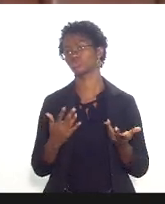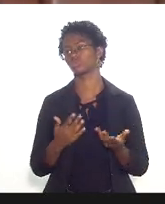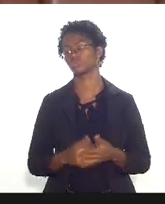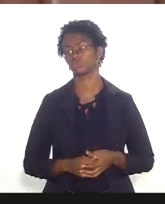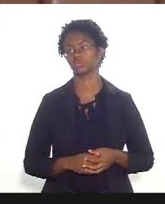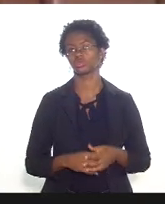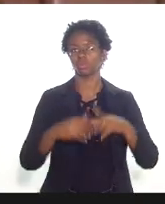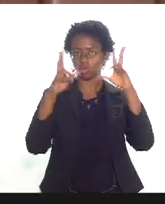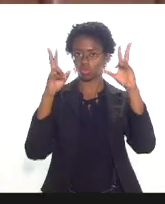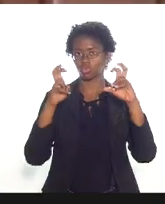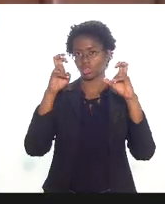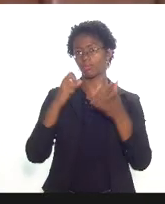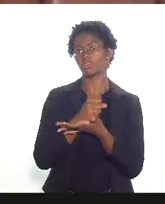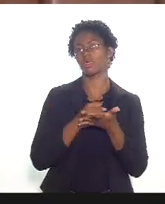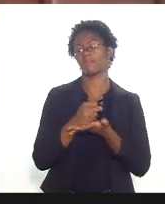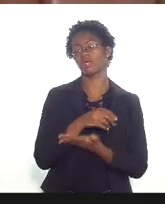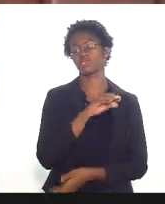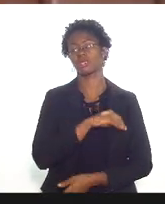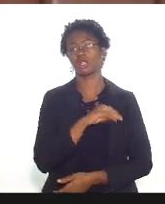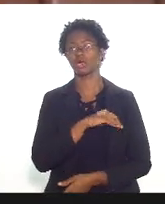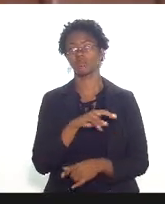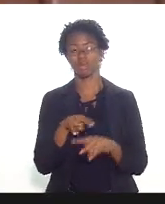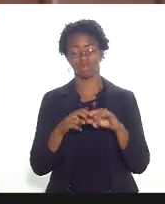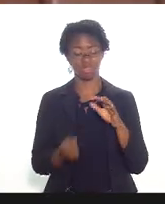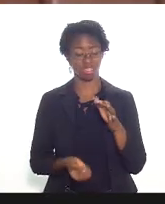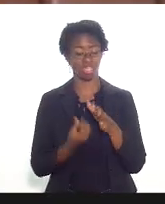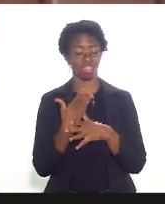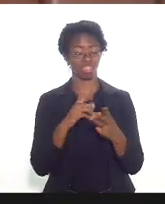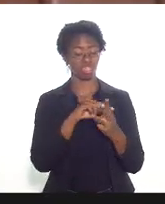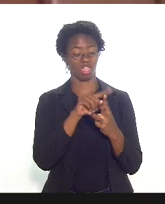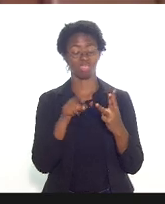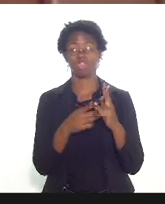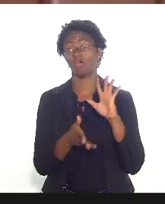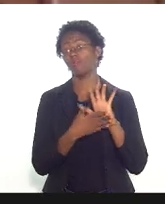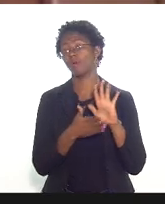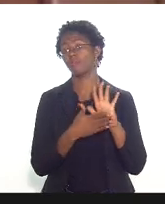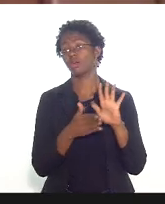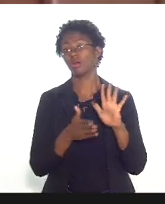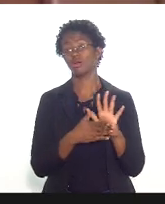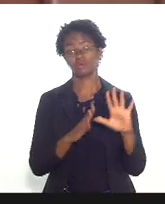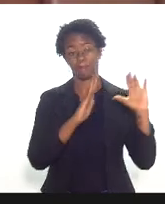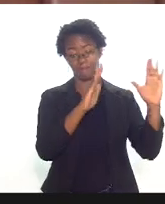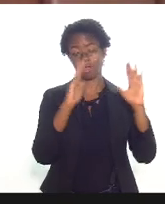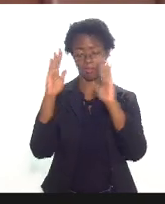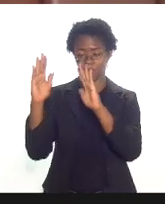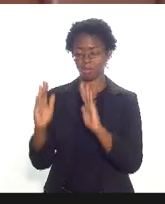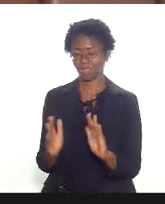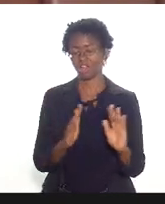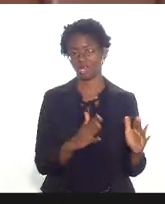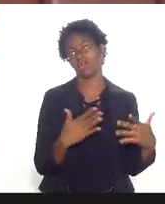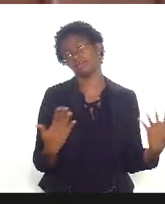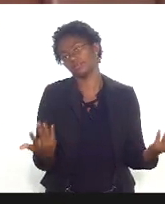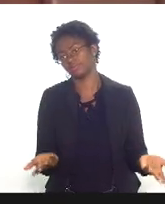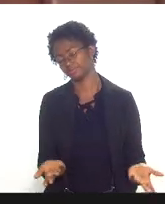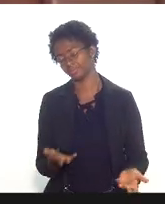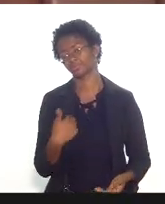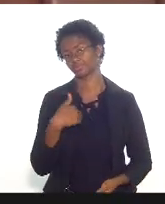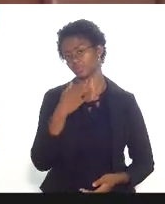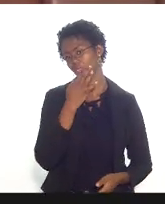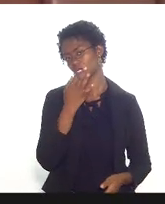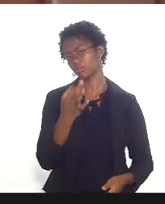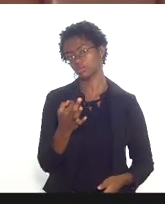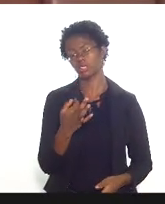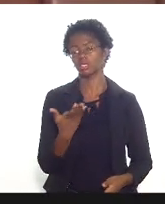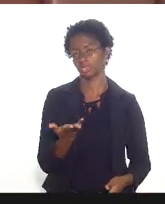com o tema do piso, que aparece aqui em três proposições em todos os blocos. Ah, sugiro aqui, fica